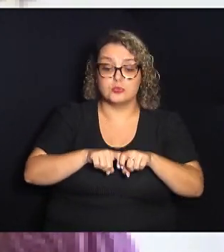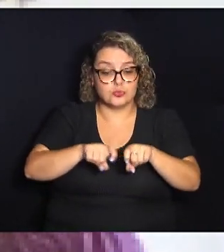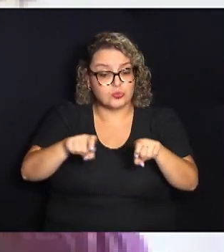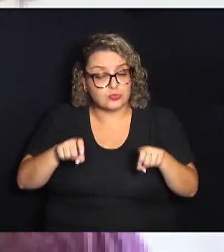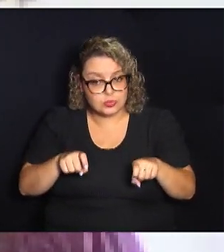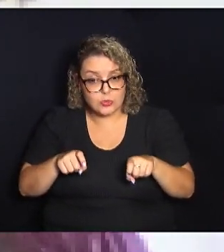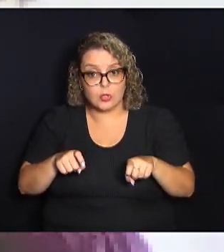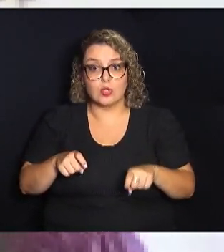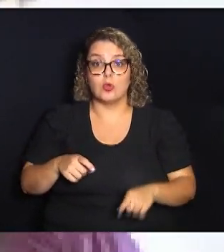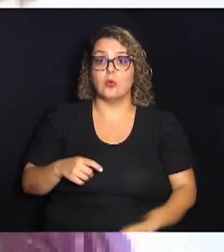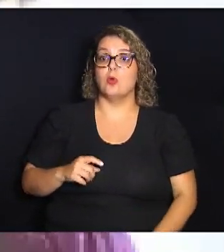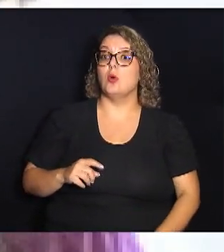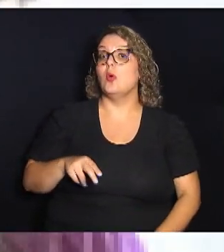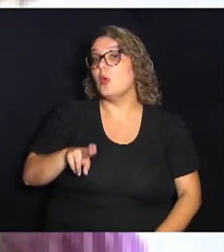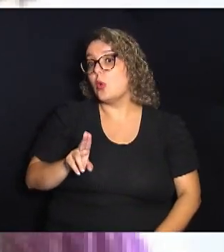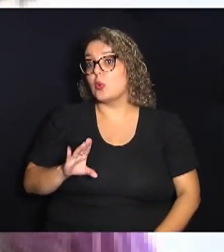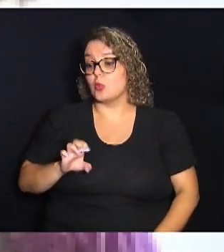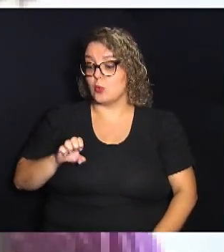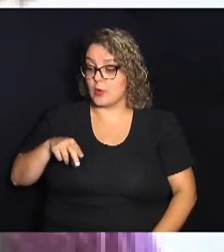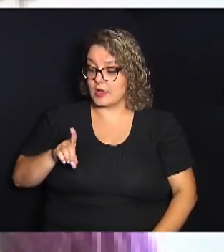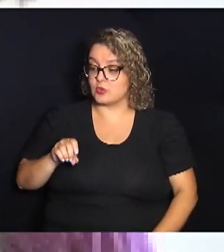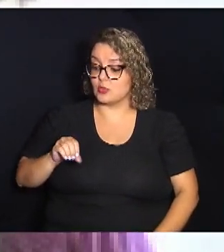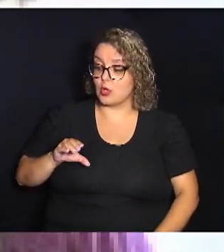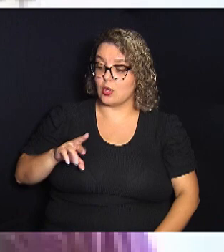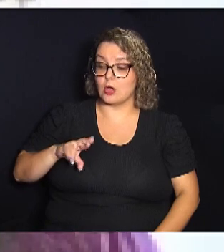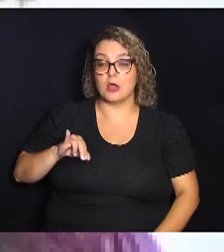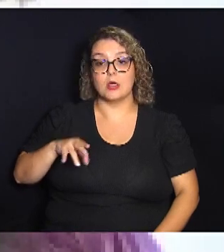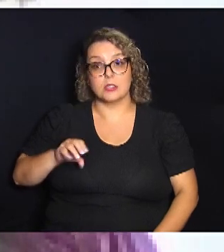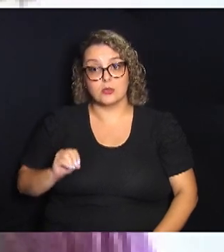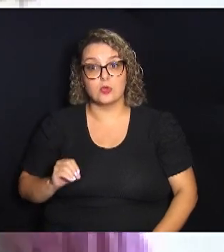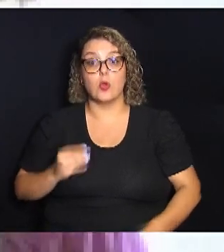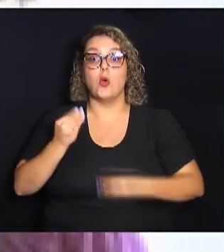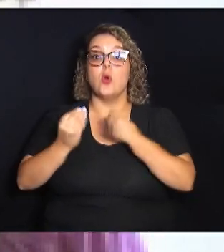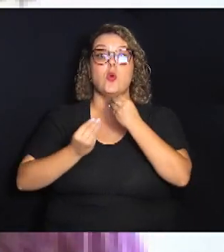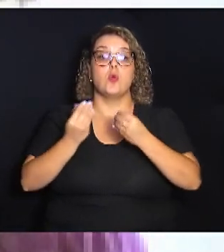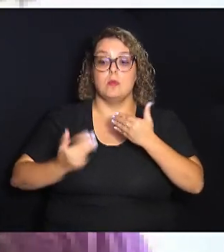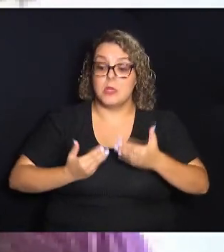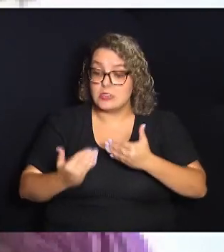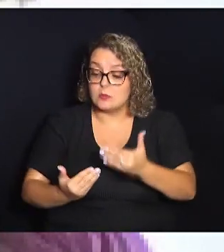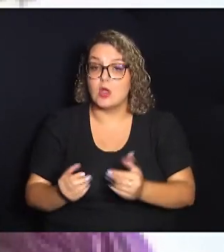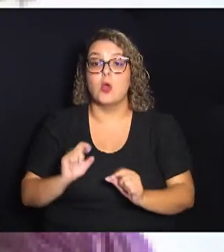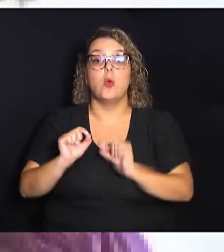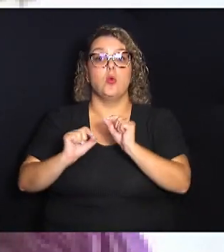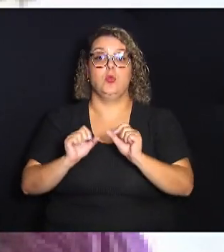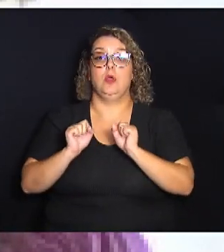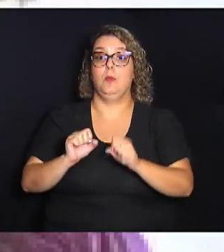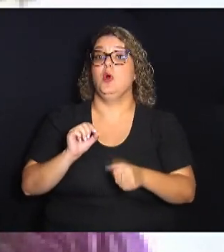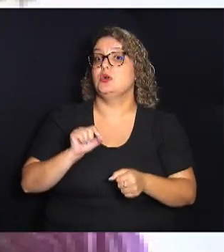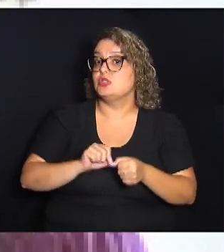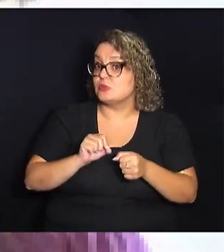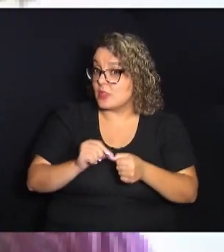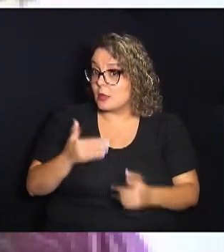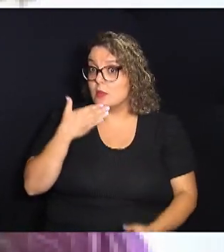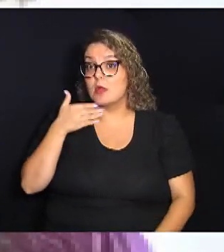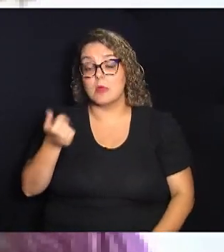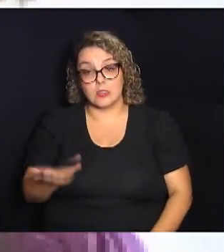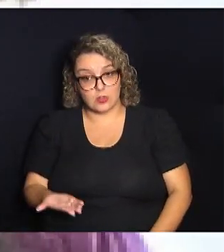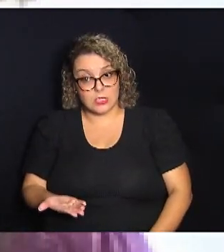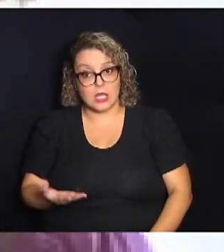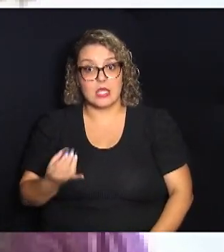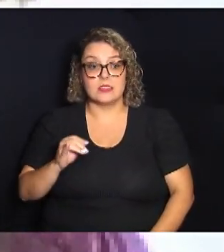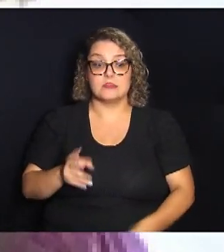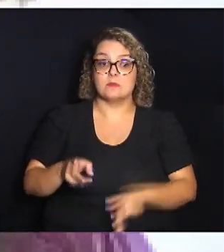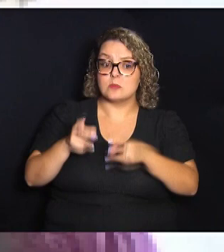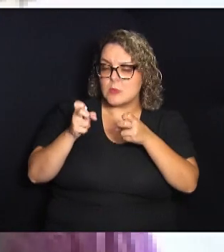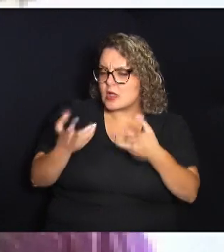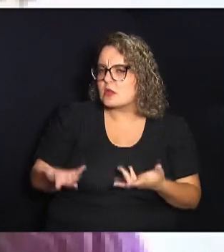ginecologista, ou com o endócrino, para você entender como são esses processos, o que você pode fazer, né, para melhorar. Se você perceber